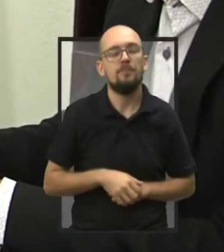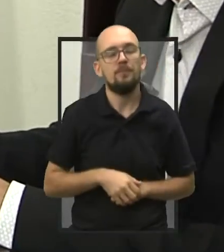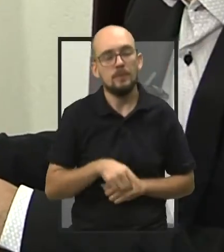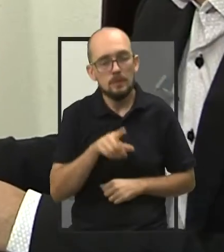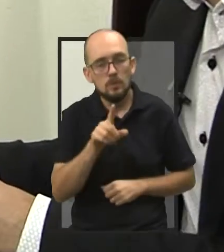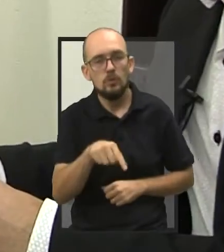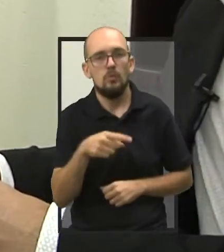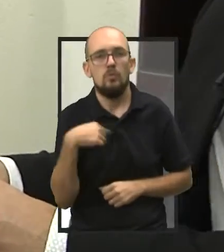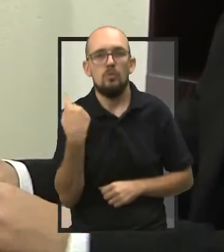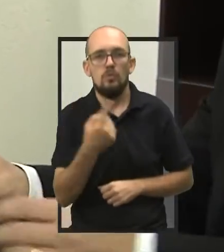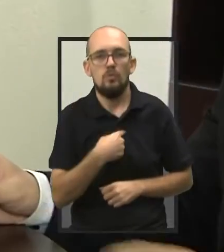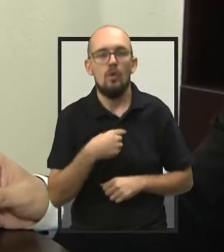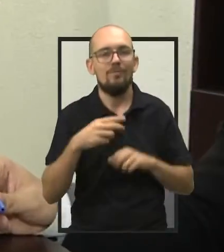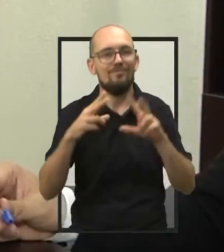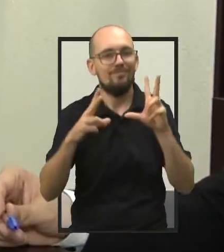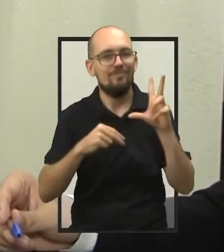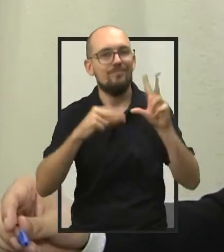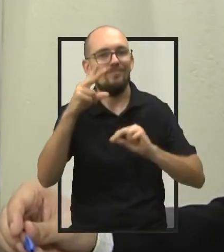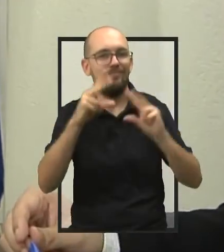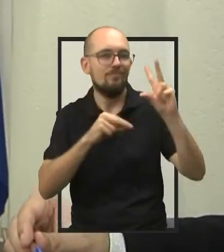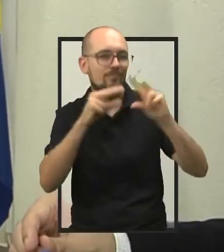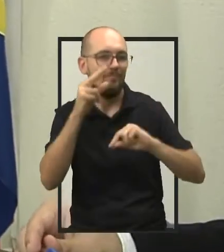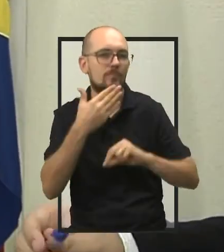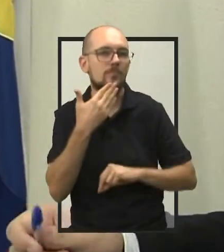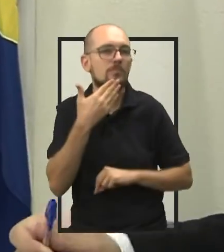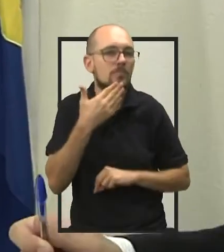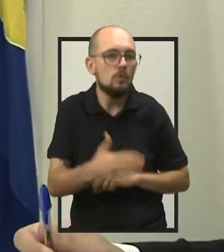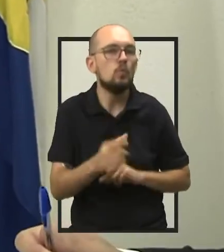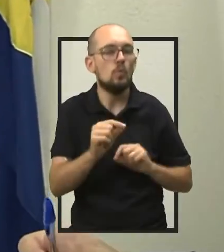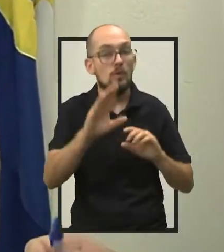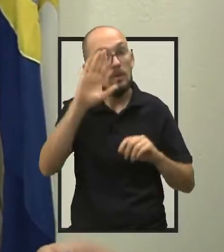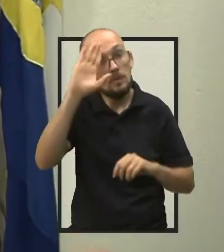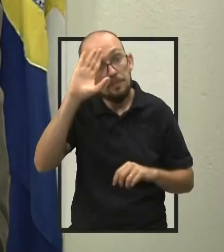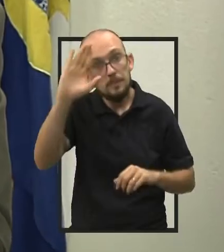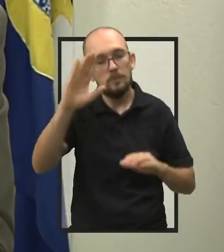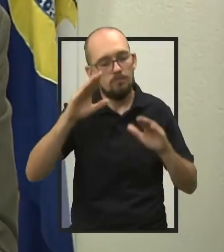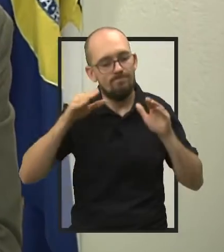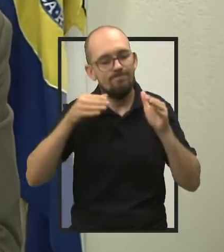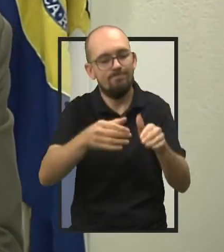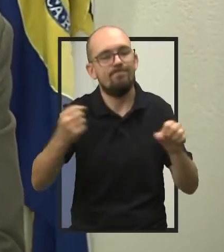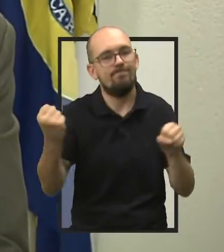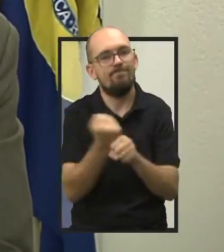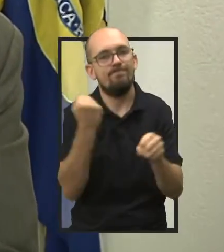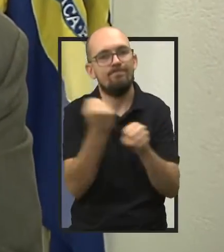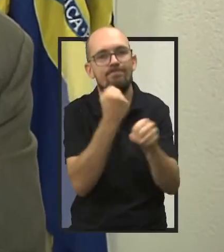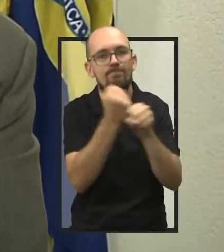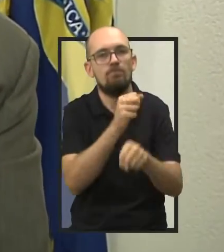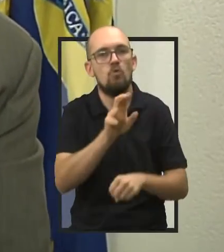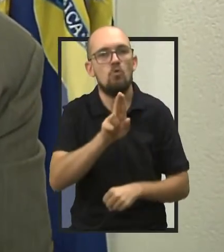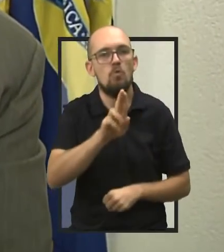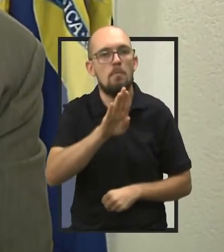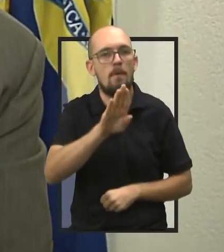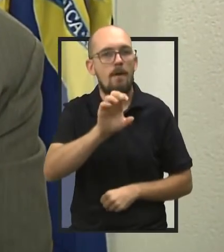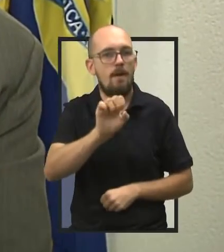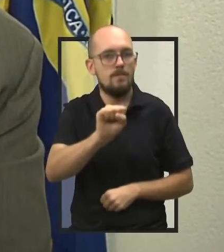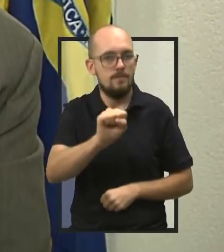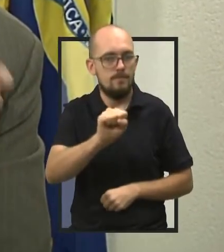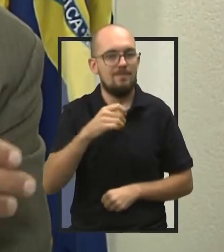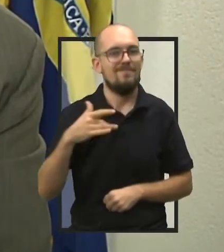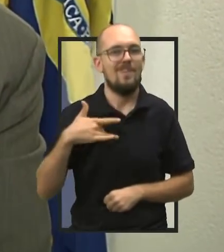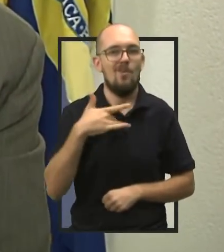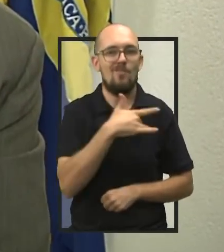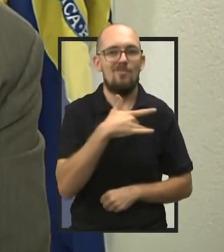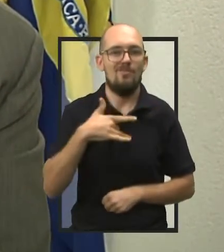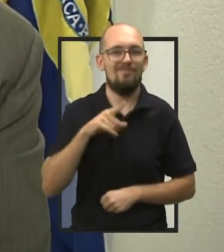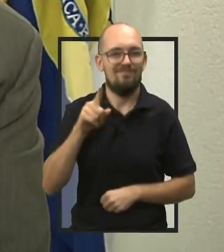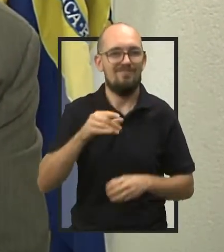Diríamos que na conversa que nós tivemos com ele foi direcionado justamente a essa construção de uma UBS aqui no Parque Frei